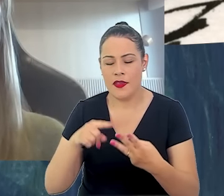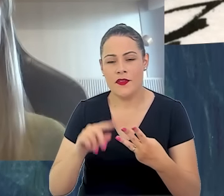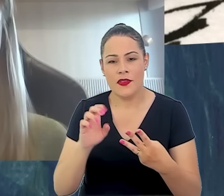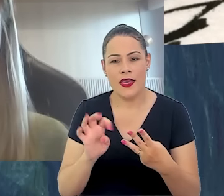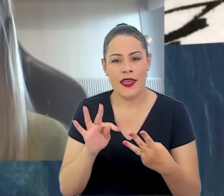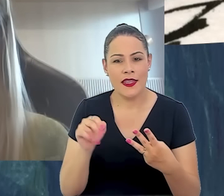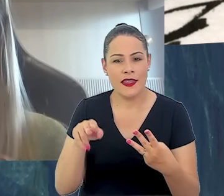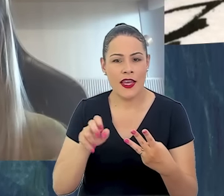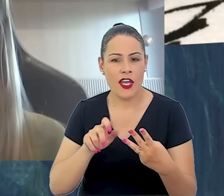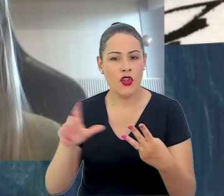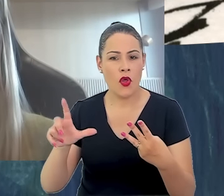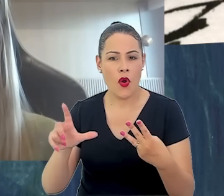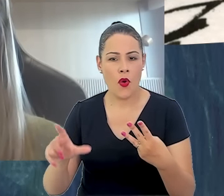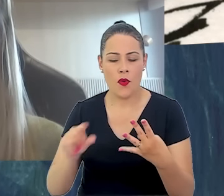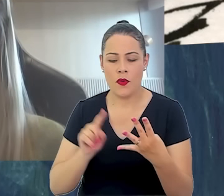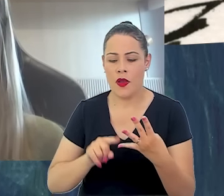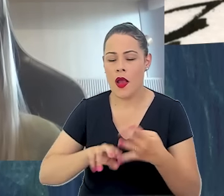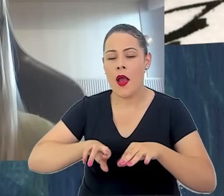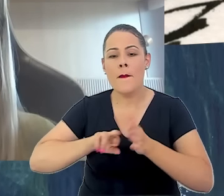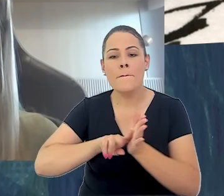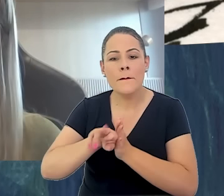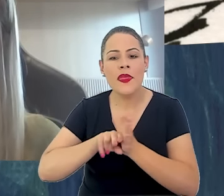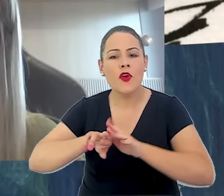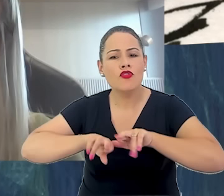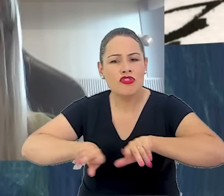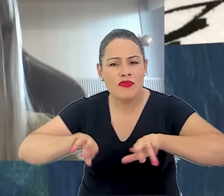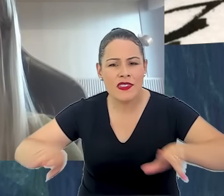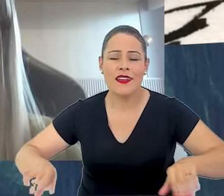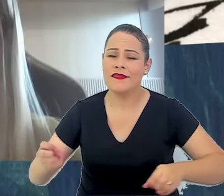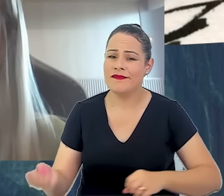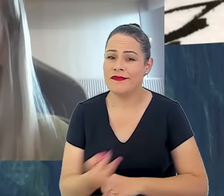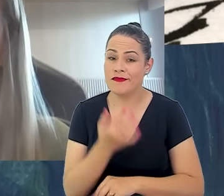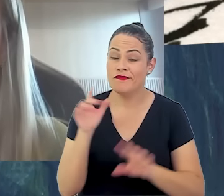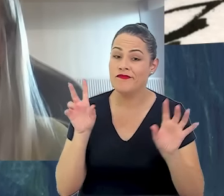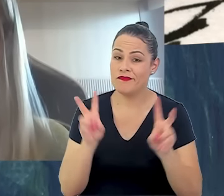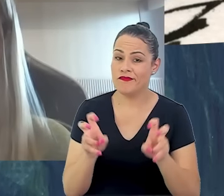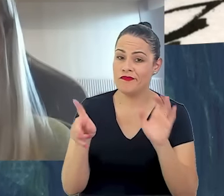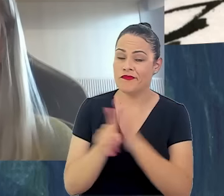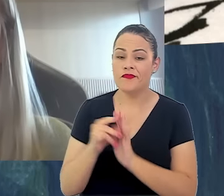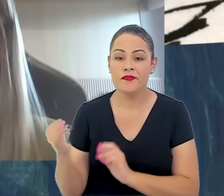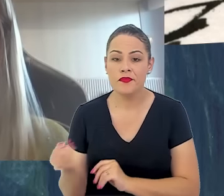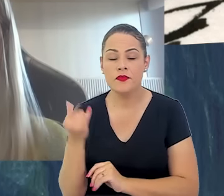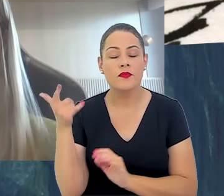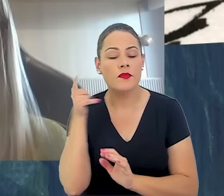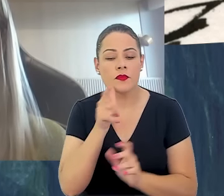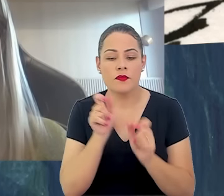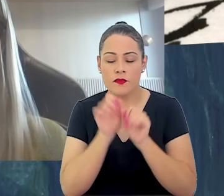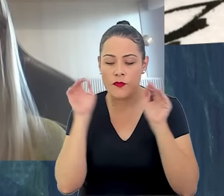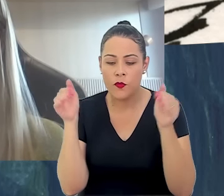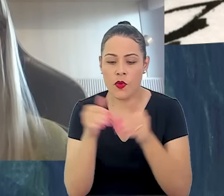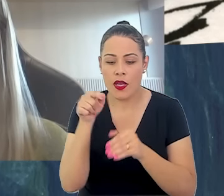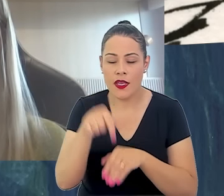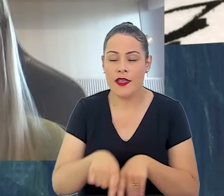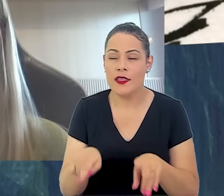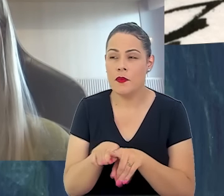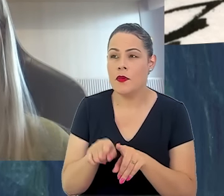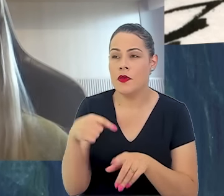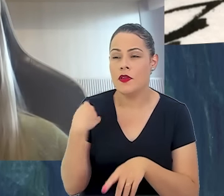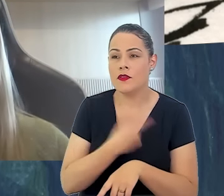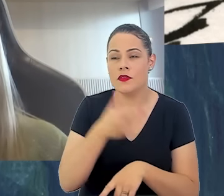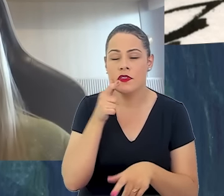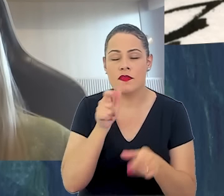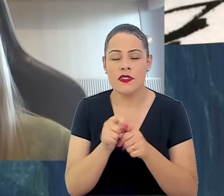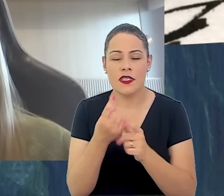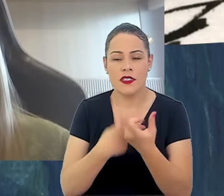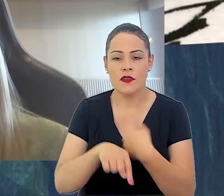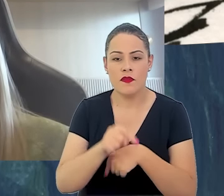tem biodiversidade, algumas questões muito específicas que ajudam, né, e precisam estar endereçadas lá. E